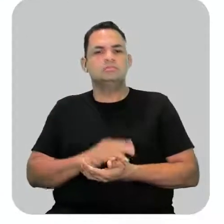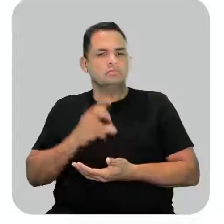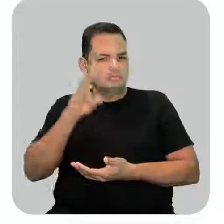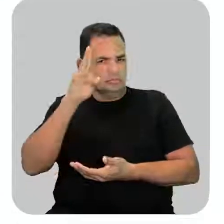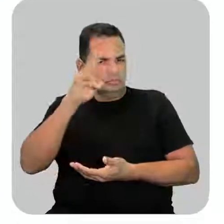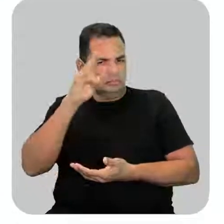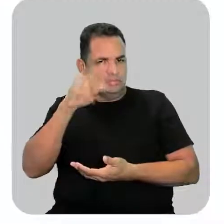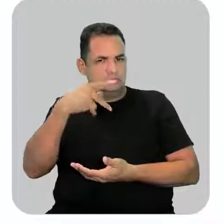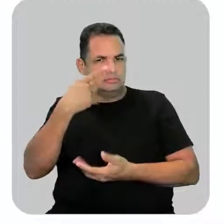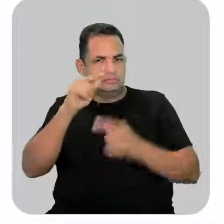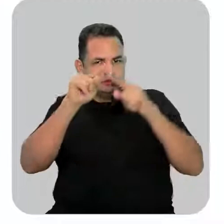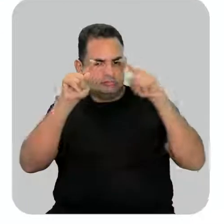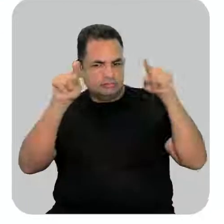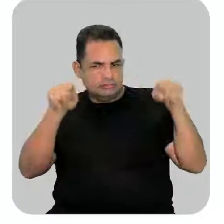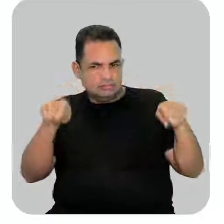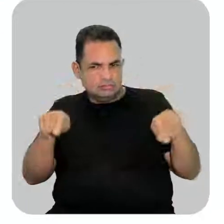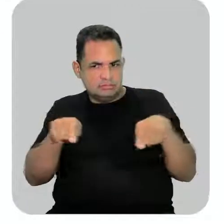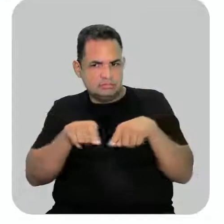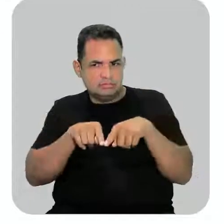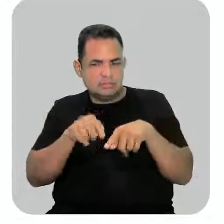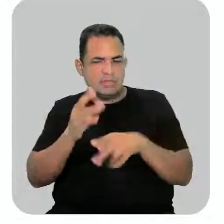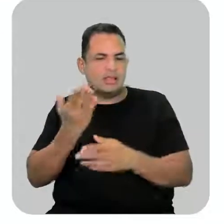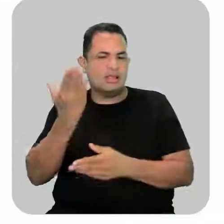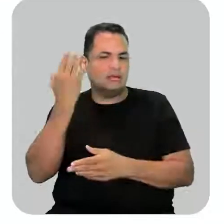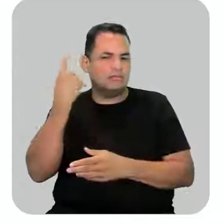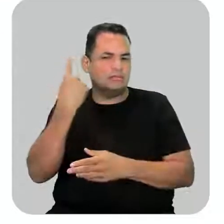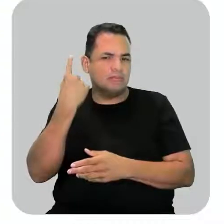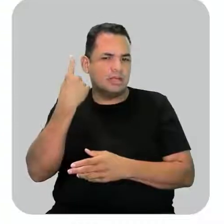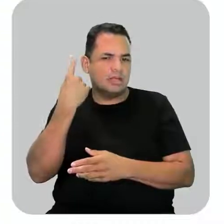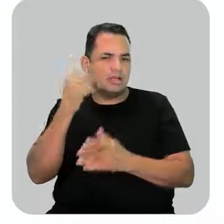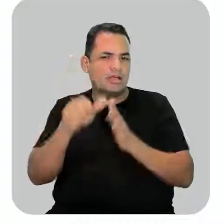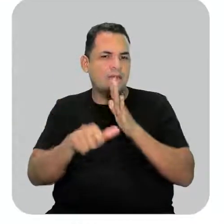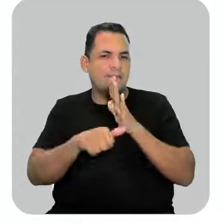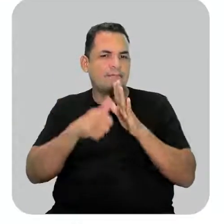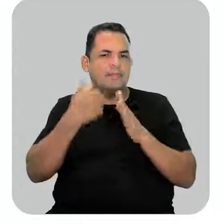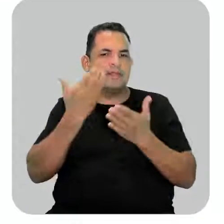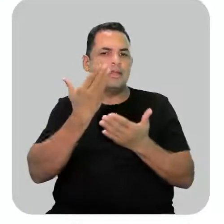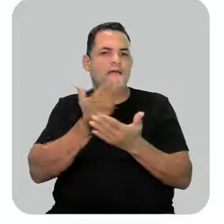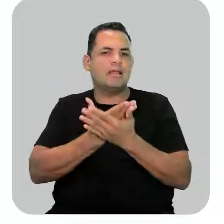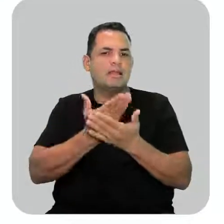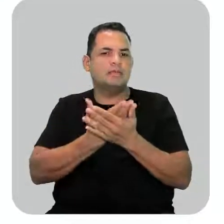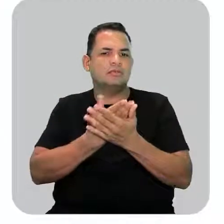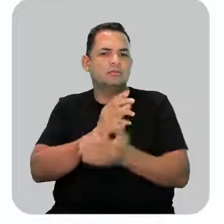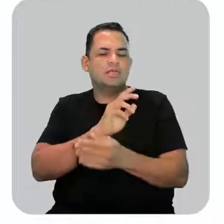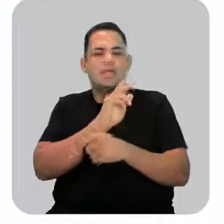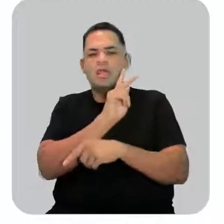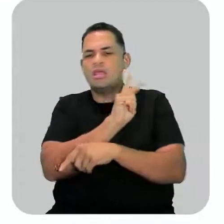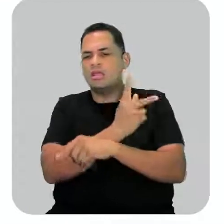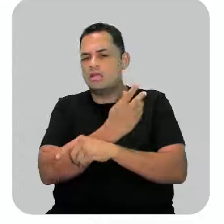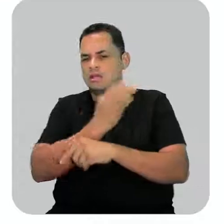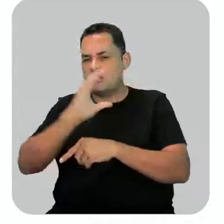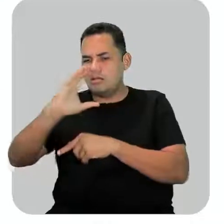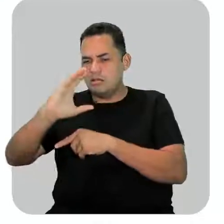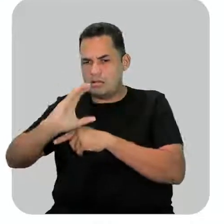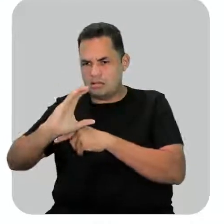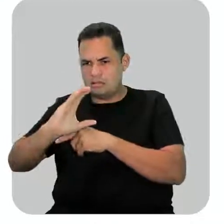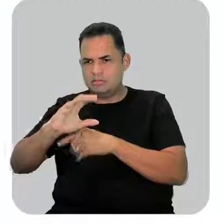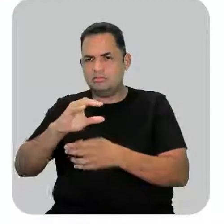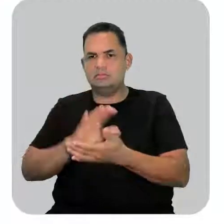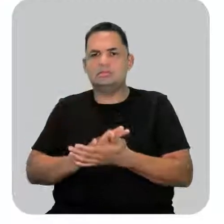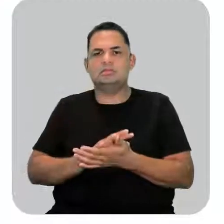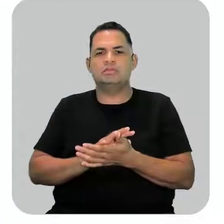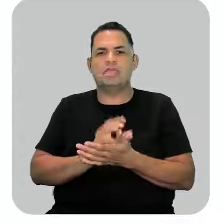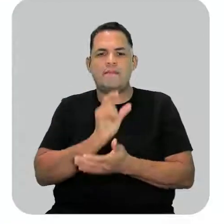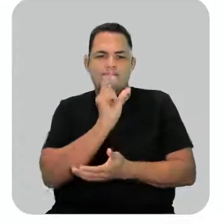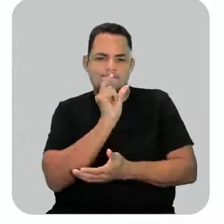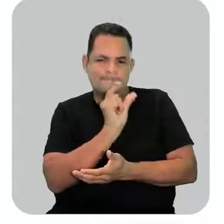tabelinha? Aquela tabela lá da primeira aula sobre hidrocarbonetos, que tem os prefixos para a